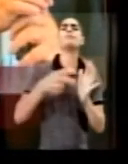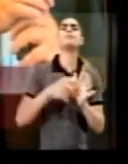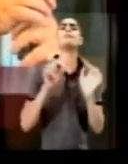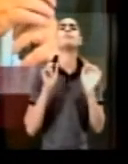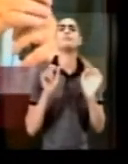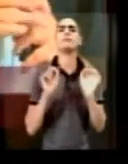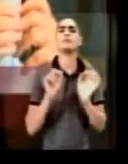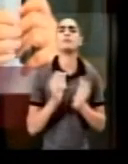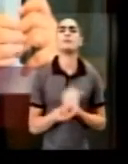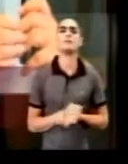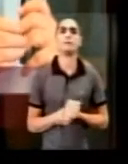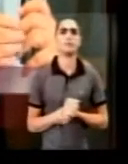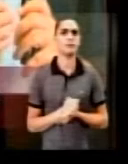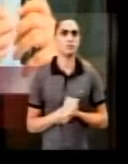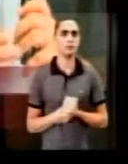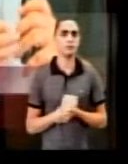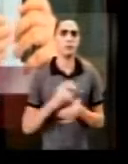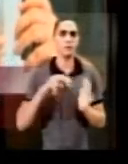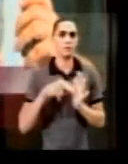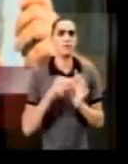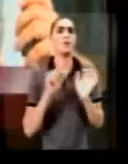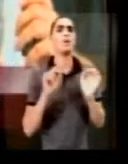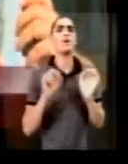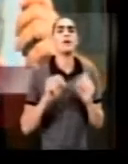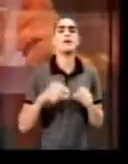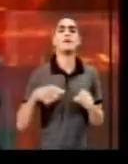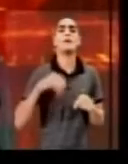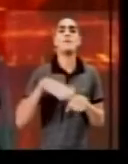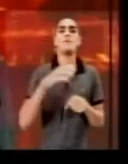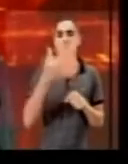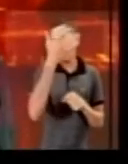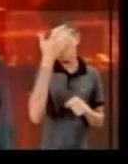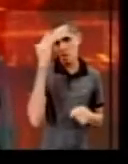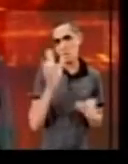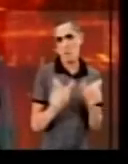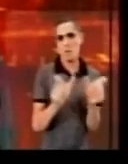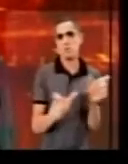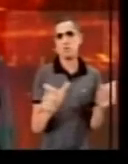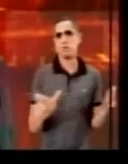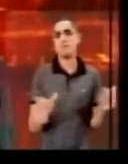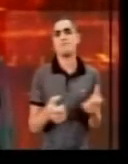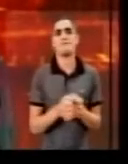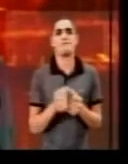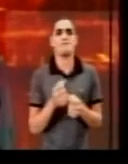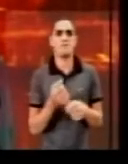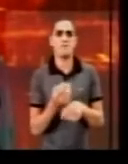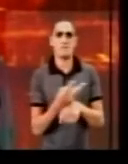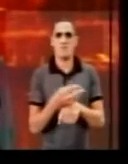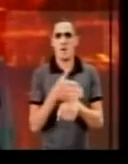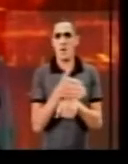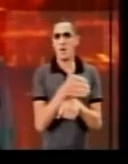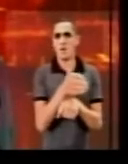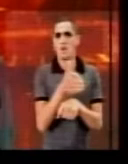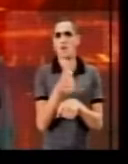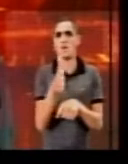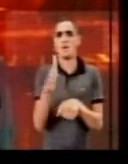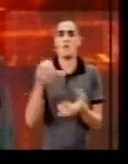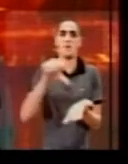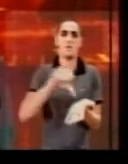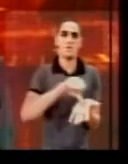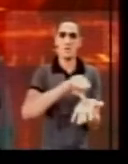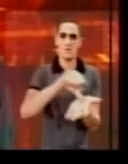dizer que mais pessoas que estão nos procurando para fazer